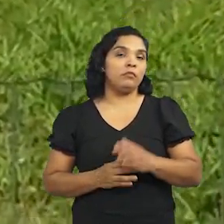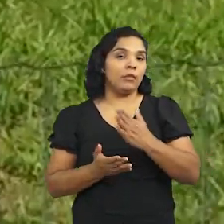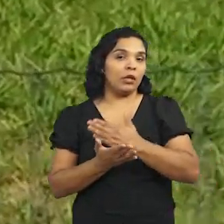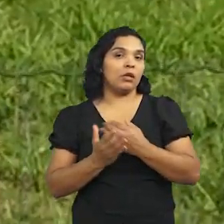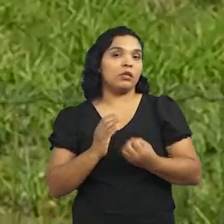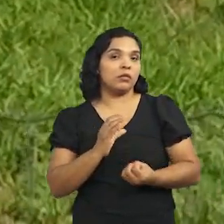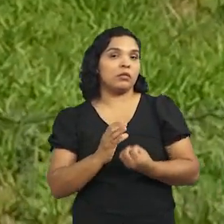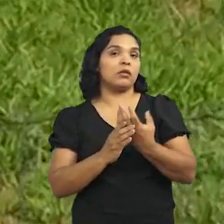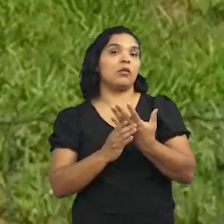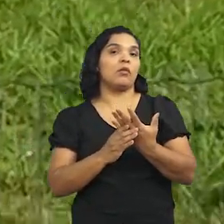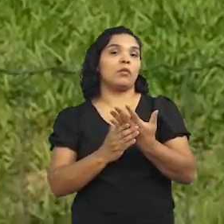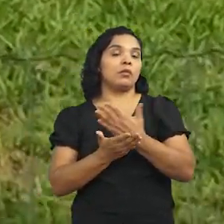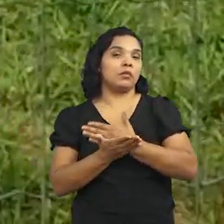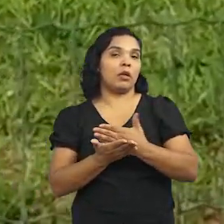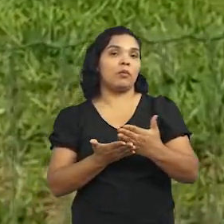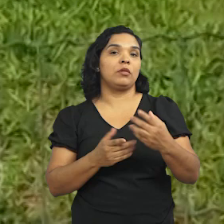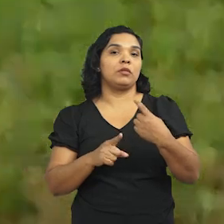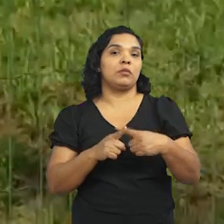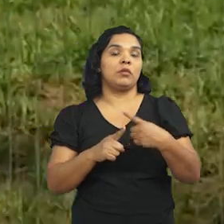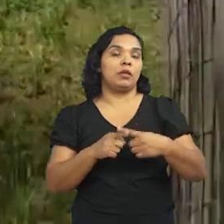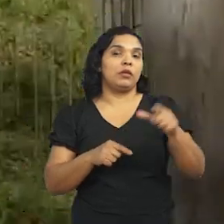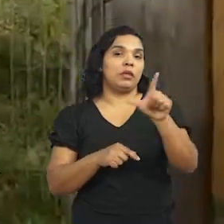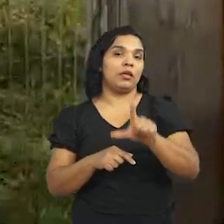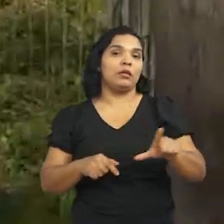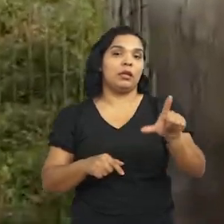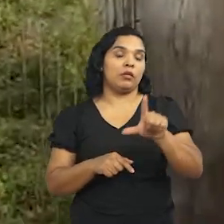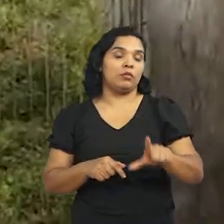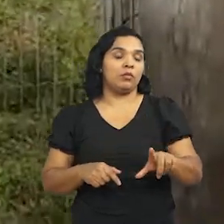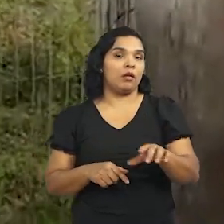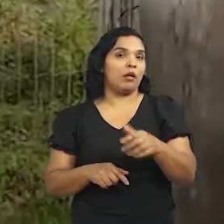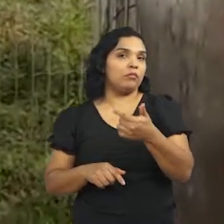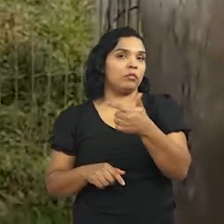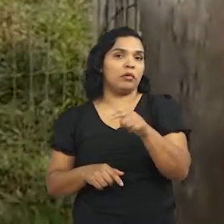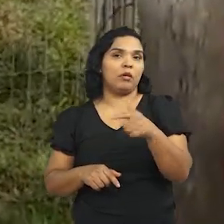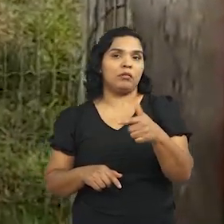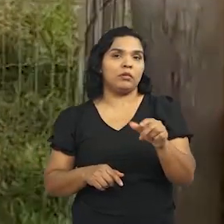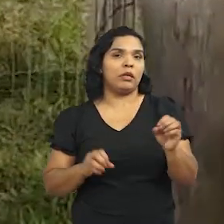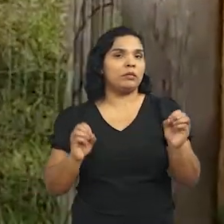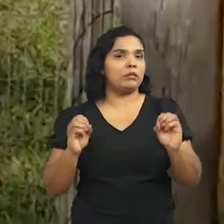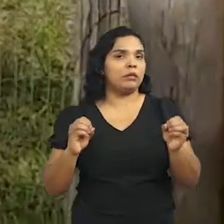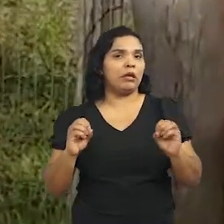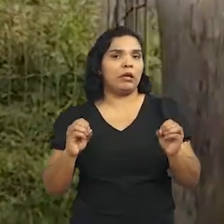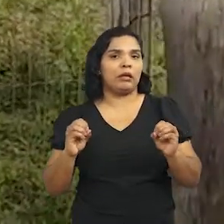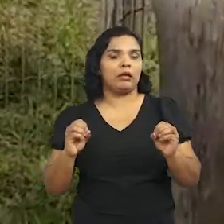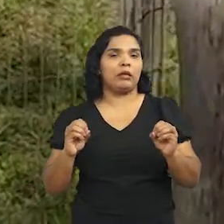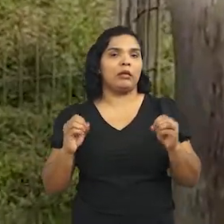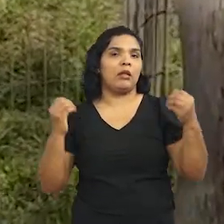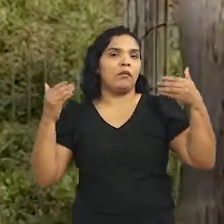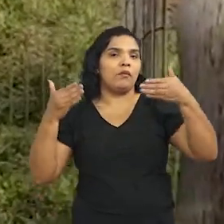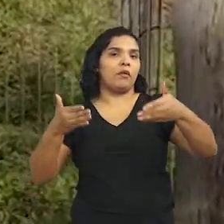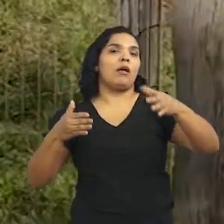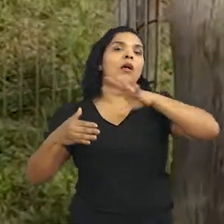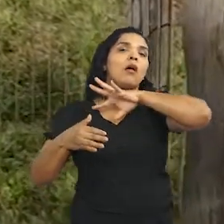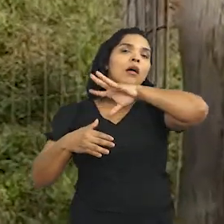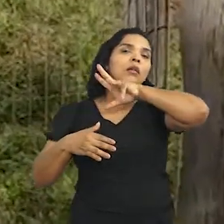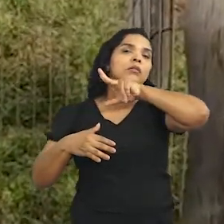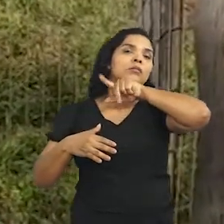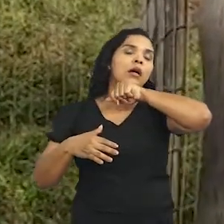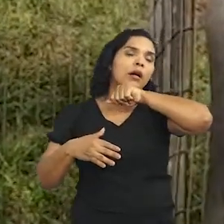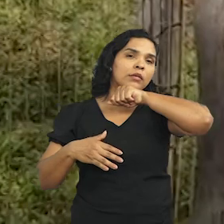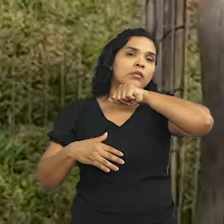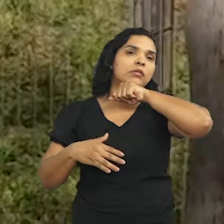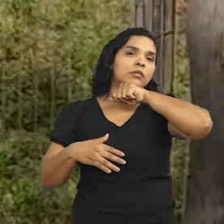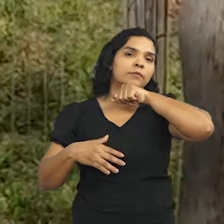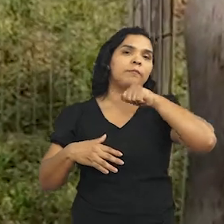que ele construiu inicialmente foi importante, porque na literatura não existe, né, um dataset focado aí